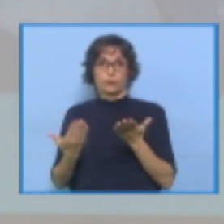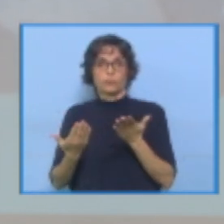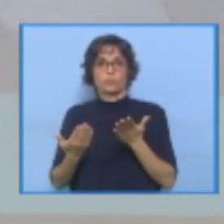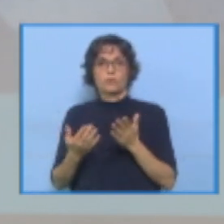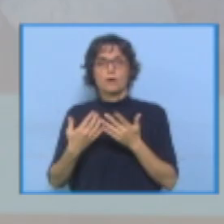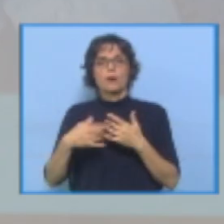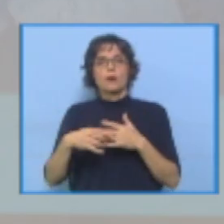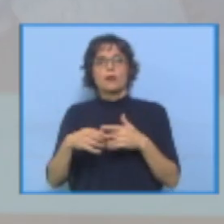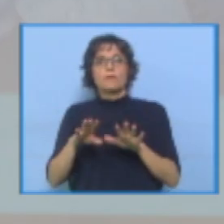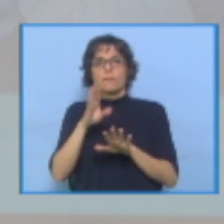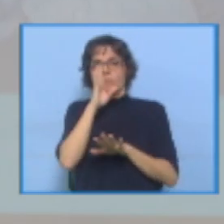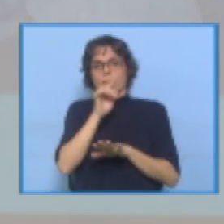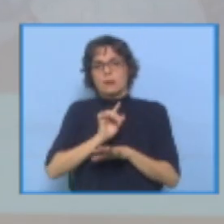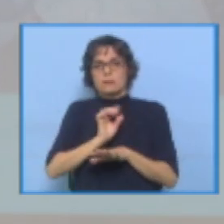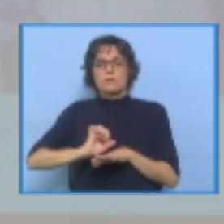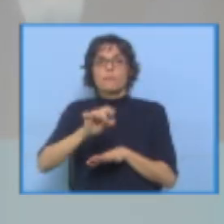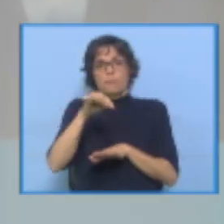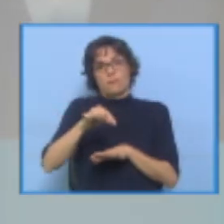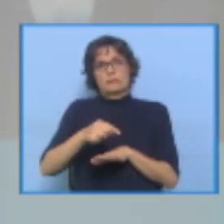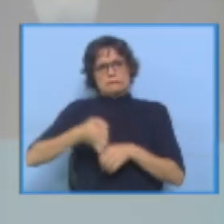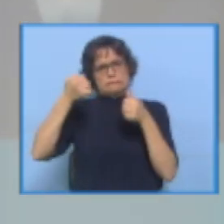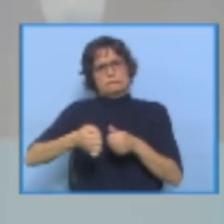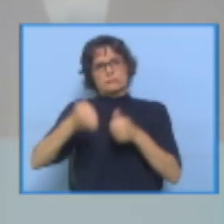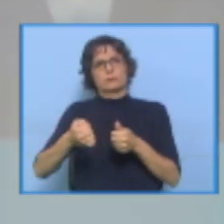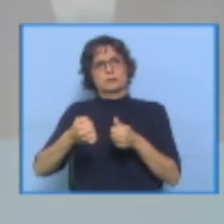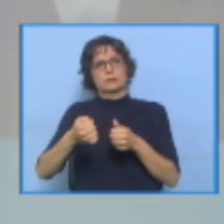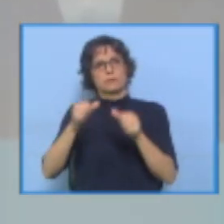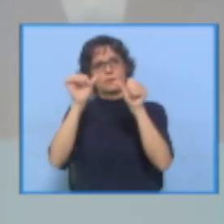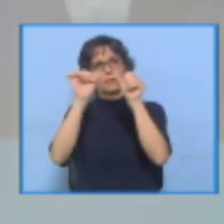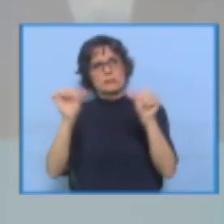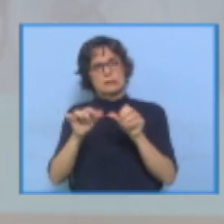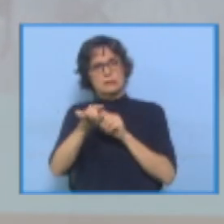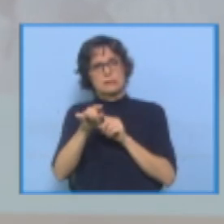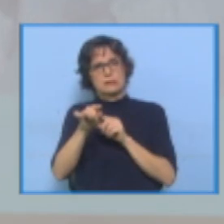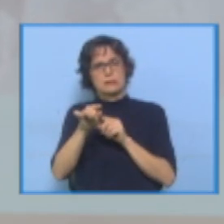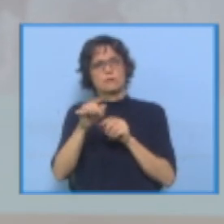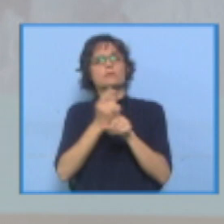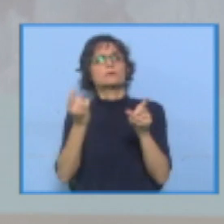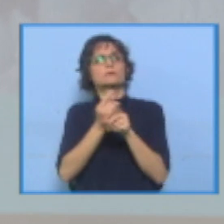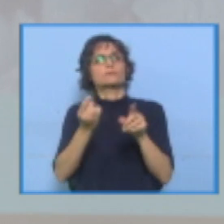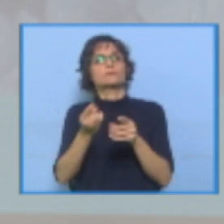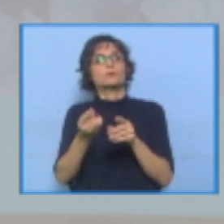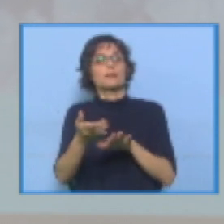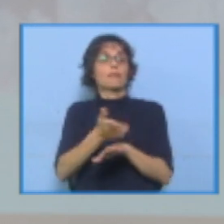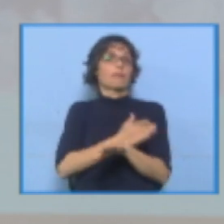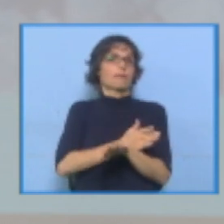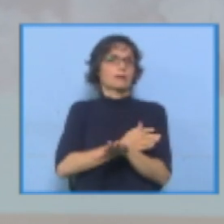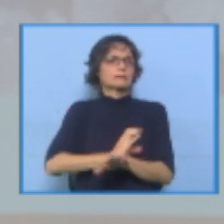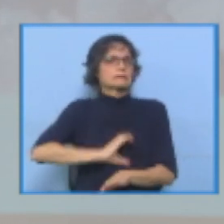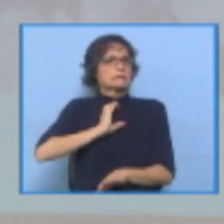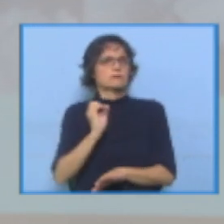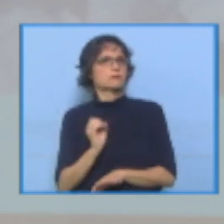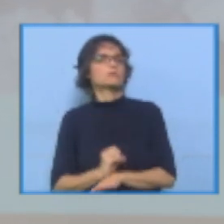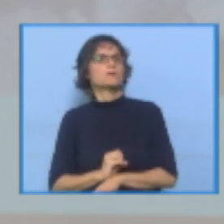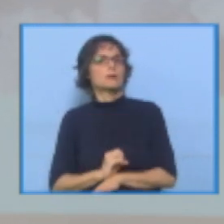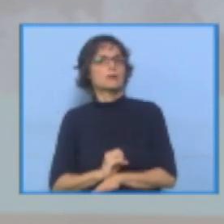se contesta inorganicamente o sistema democrático, muitas vezes na raiz disso está uma desconfiança por